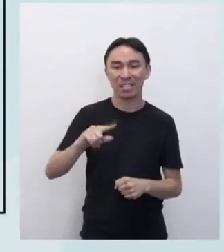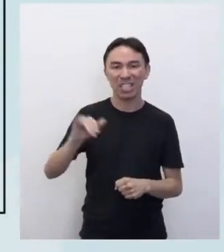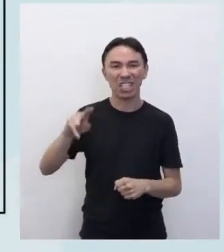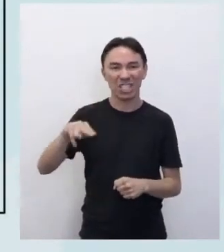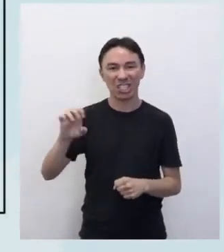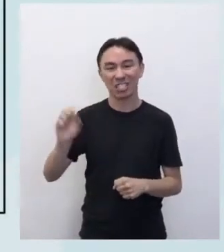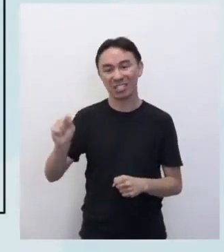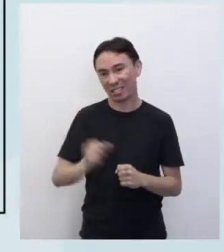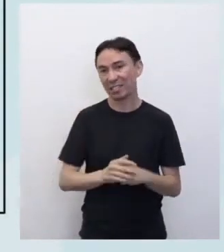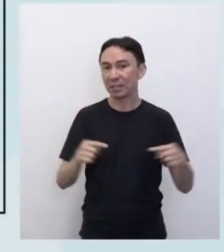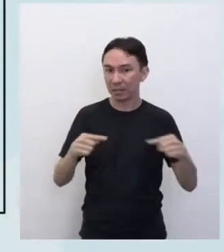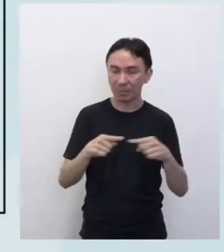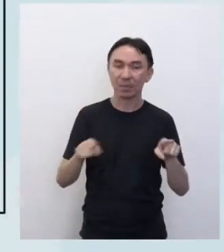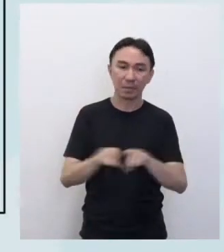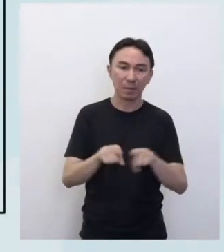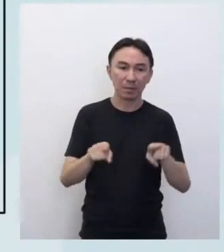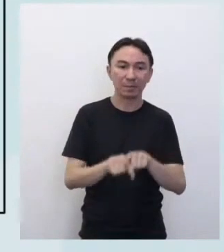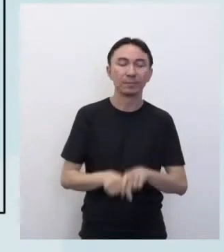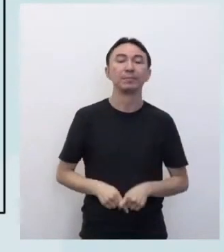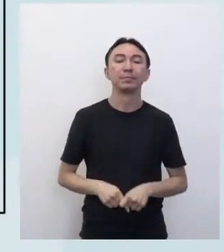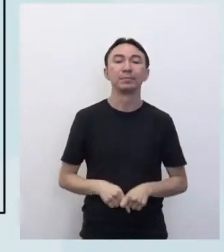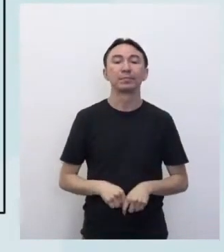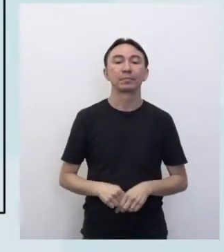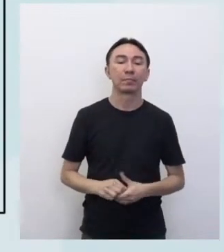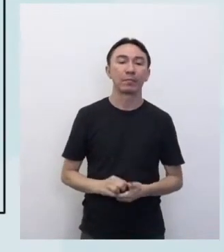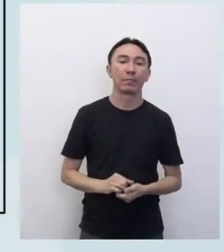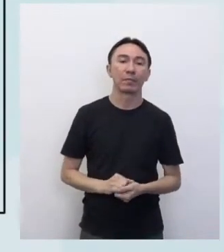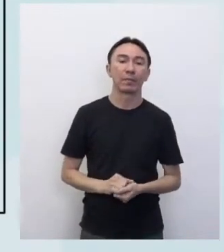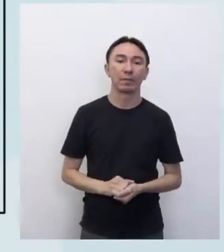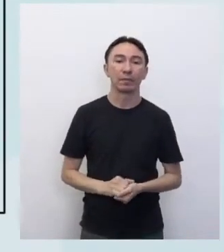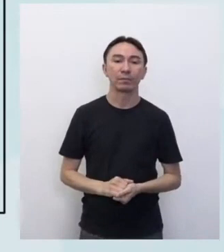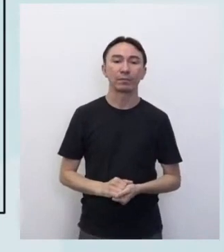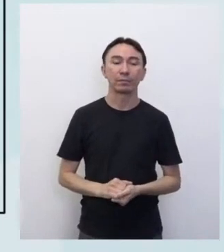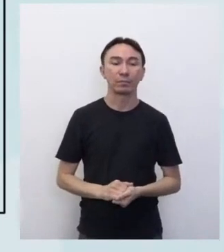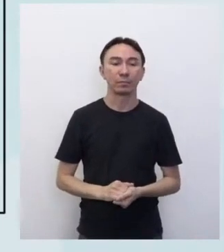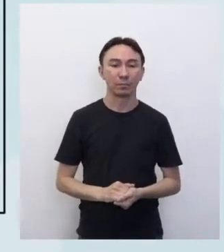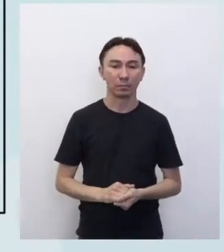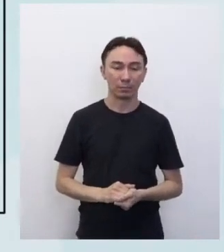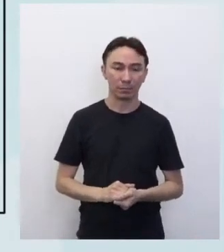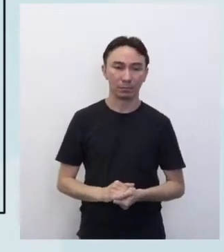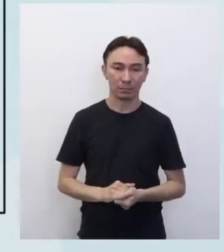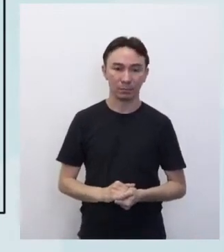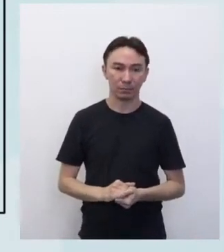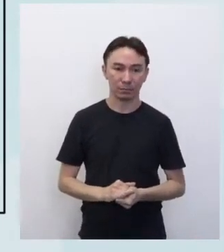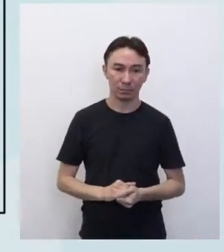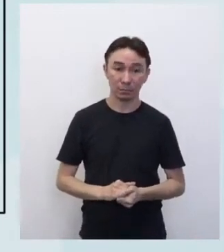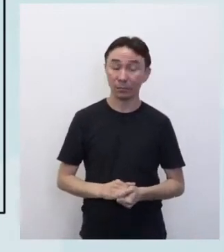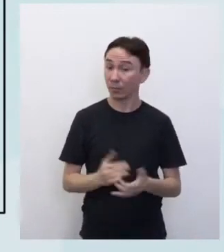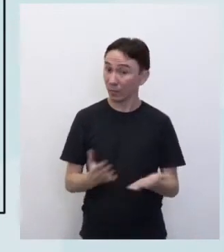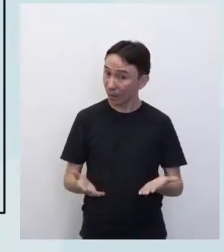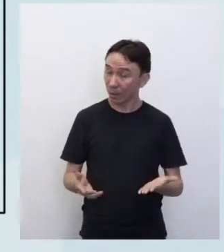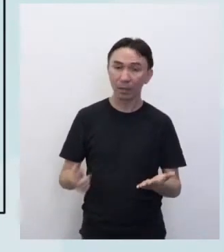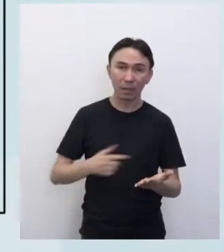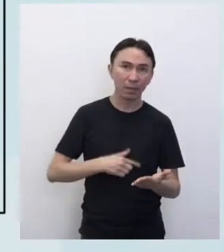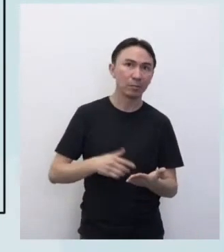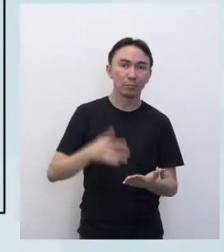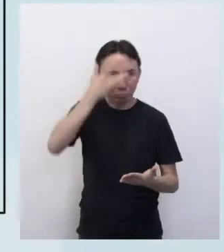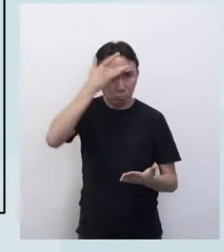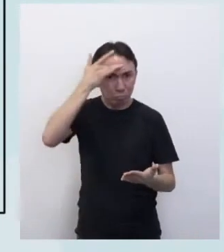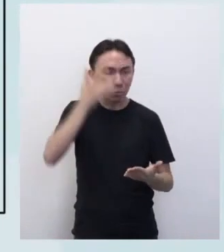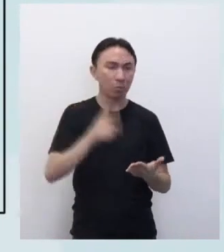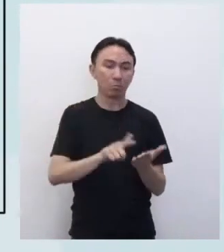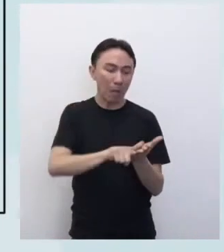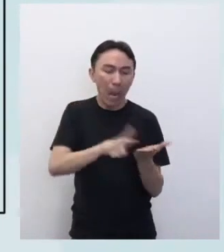by journalists, freelance writers or staff correspondents of the magazine. São escritas por jornalistas,